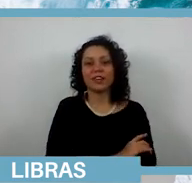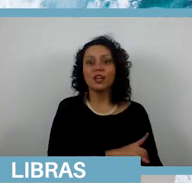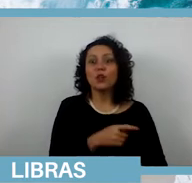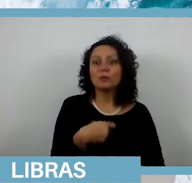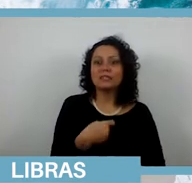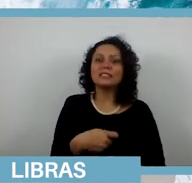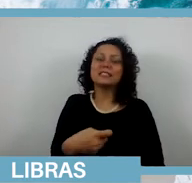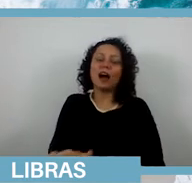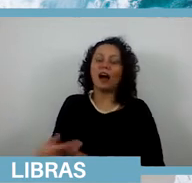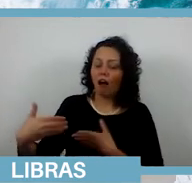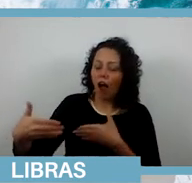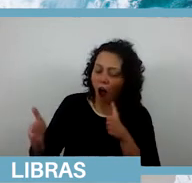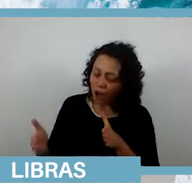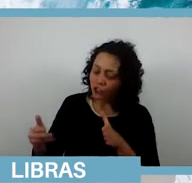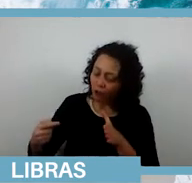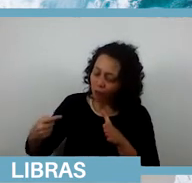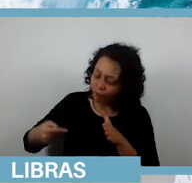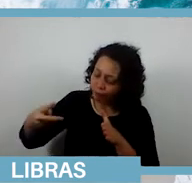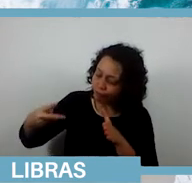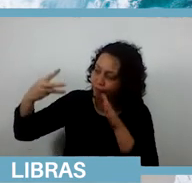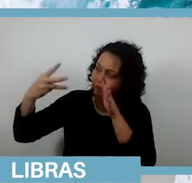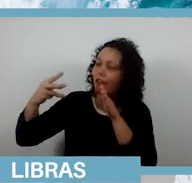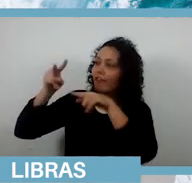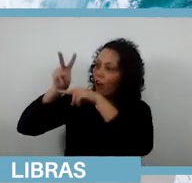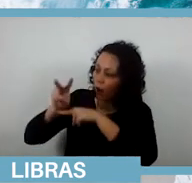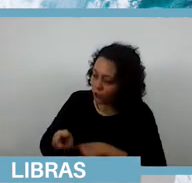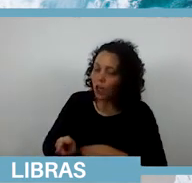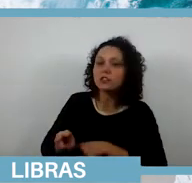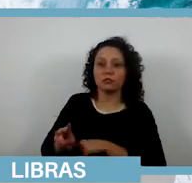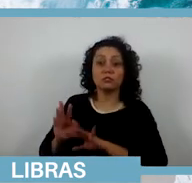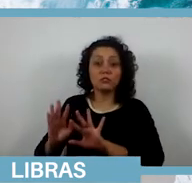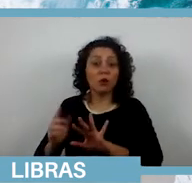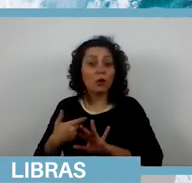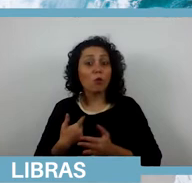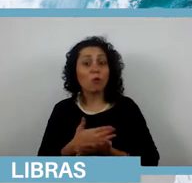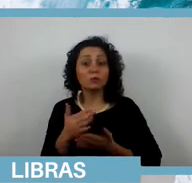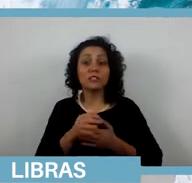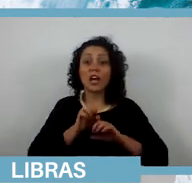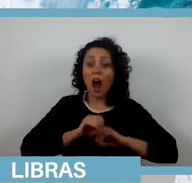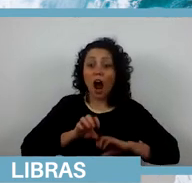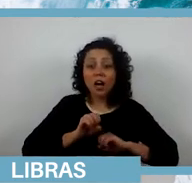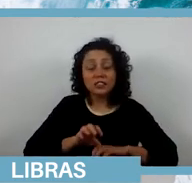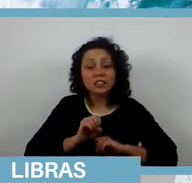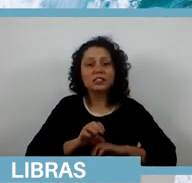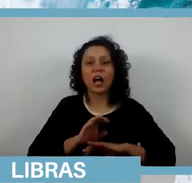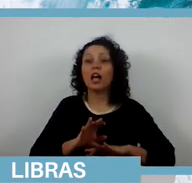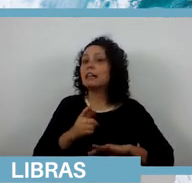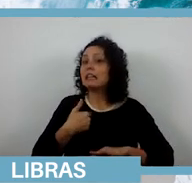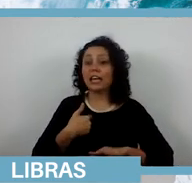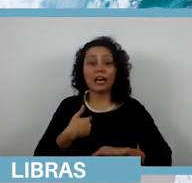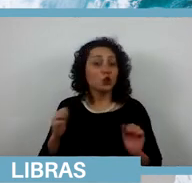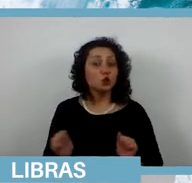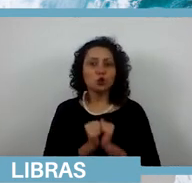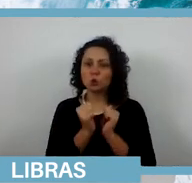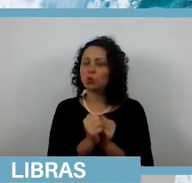monitorando e cuidando. Então, comecei a me especializar muito nisso também, e acabou que eu fui fazendo tudo ao mesmo tempo, fui fazendo